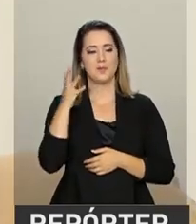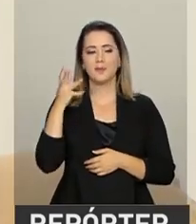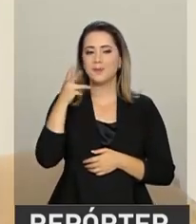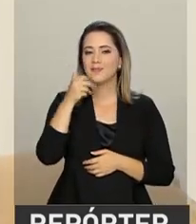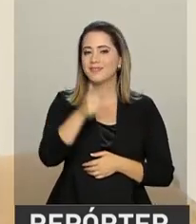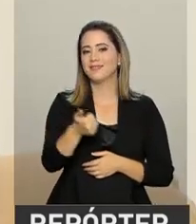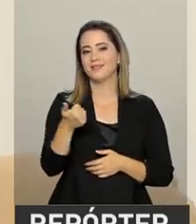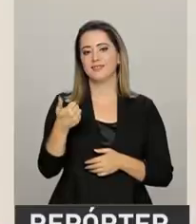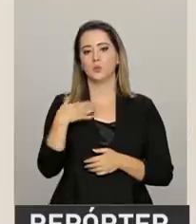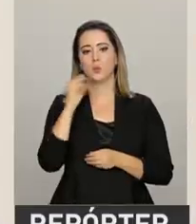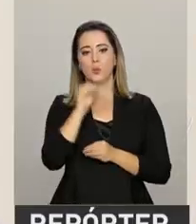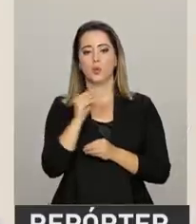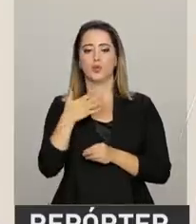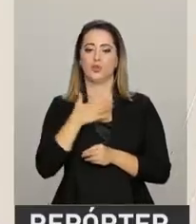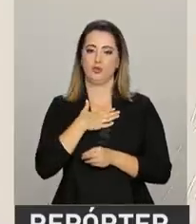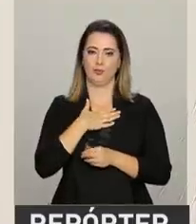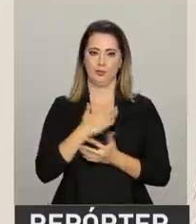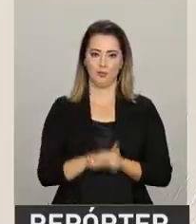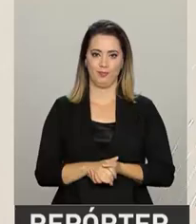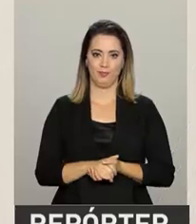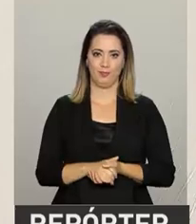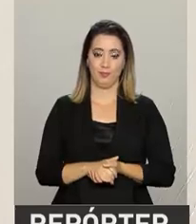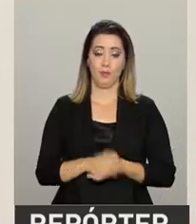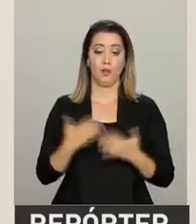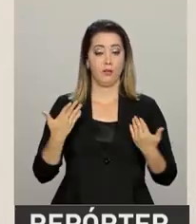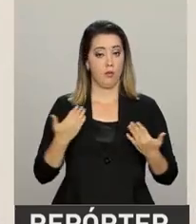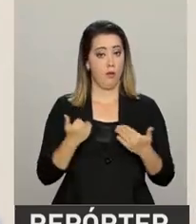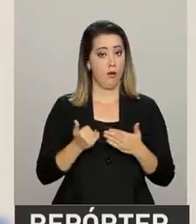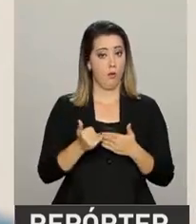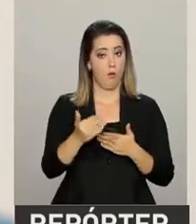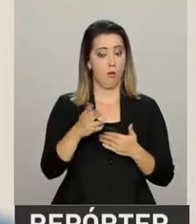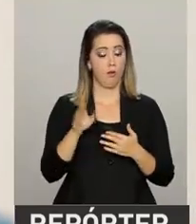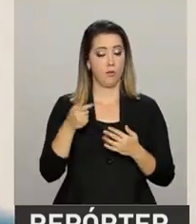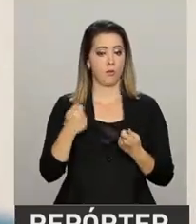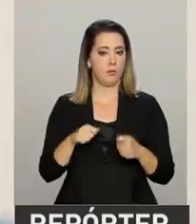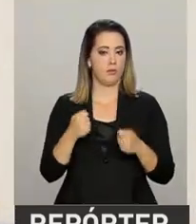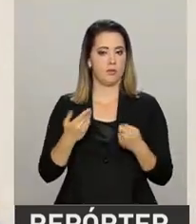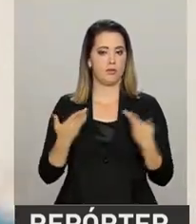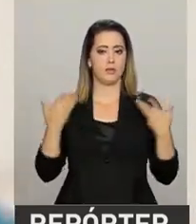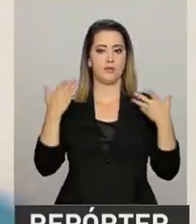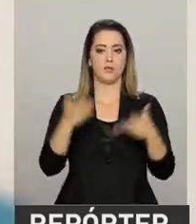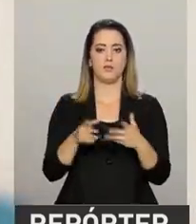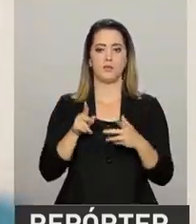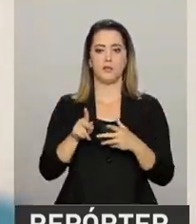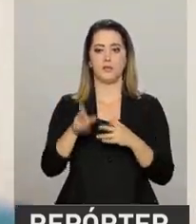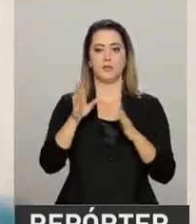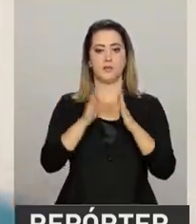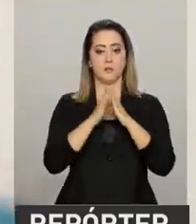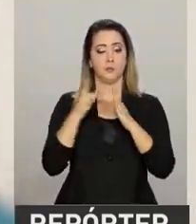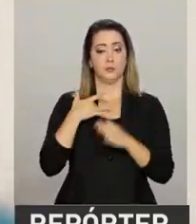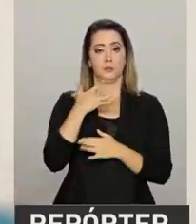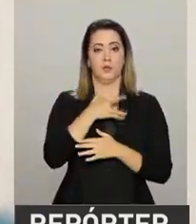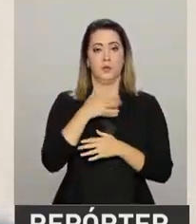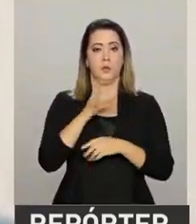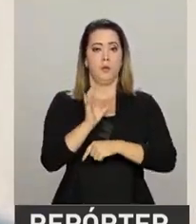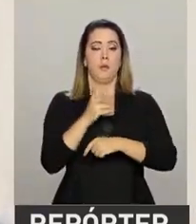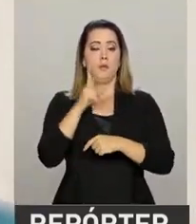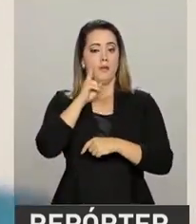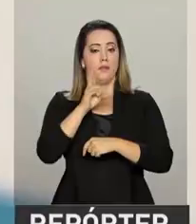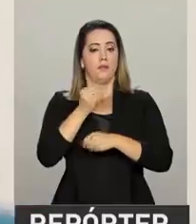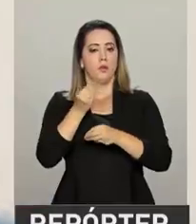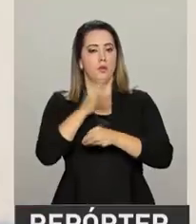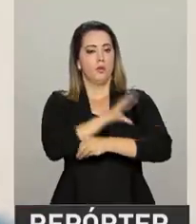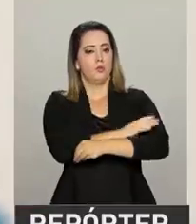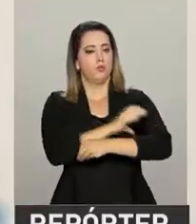cuida de mais de mim a partir de agora a dona da obra não vai mais precisar e no posto de saúde para medir a pressão